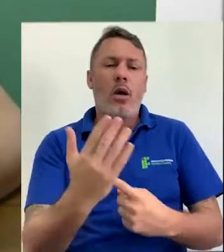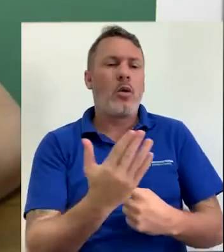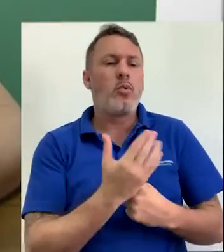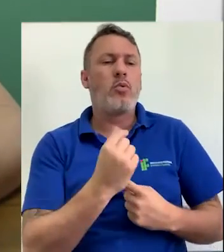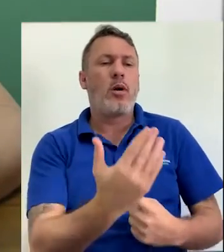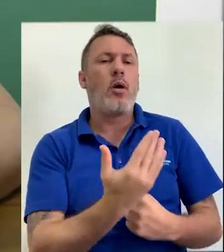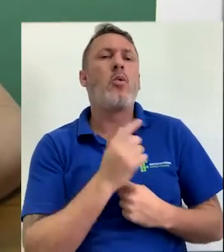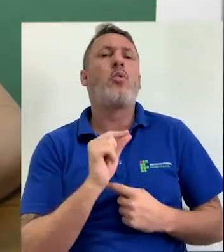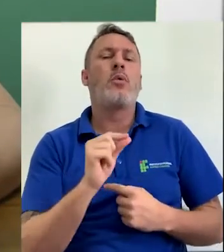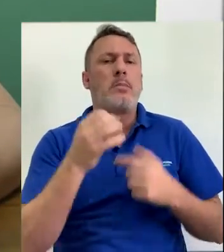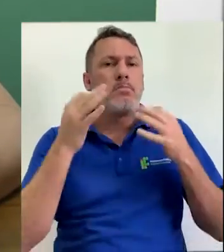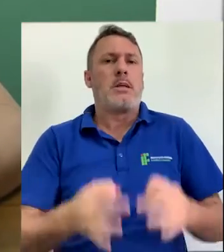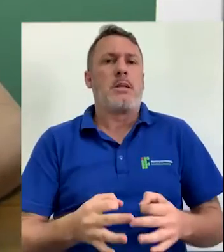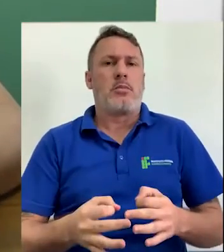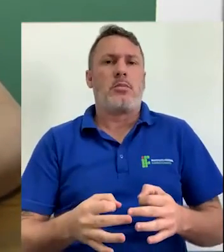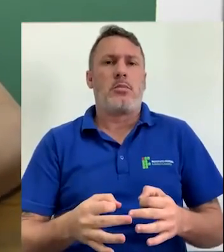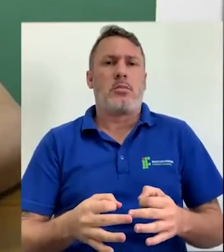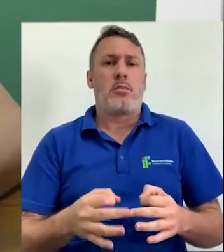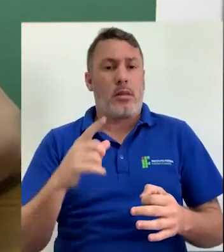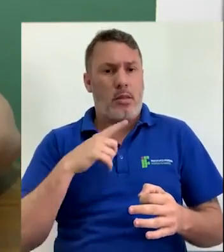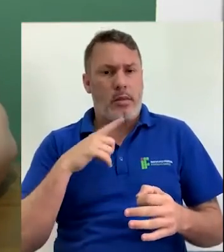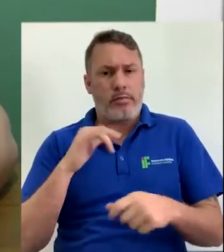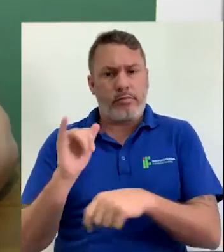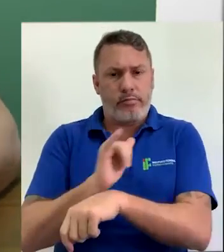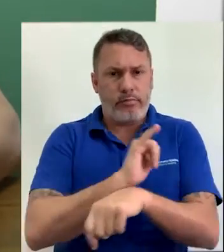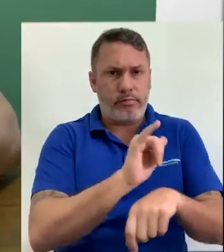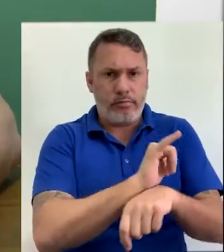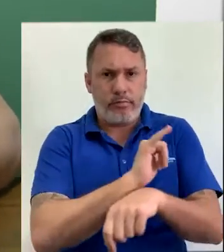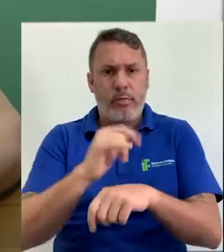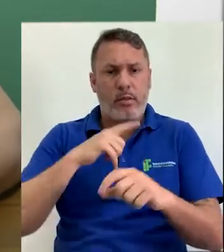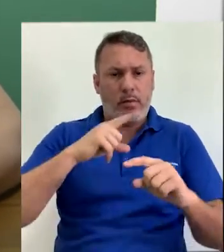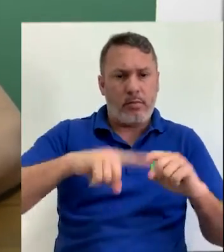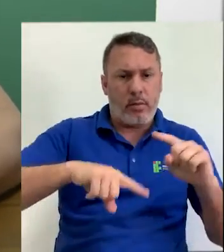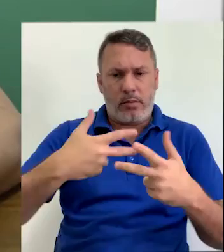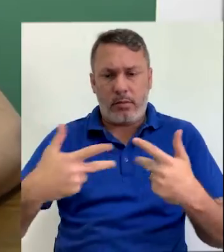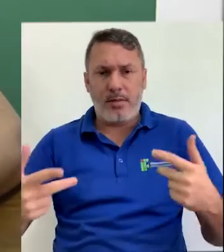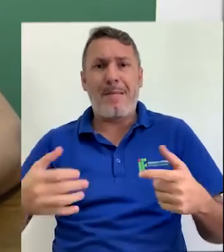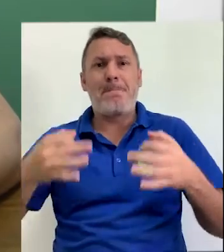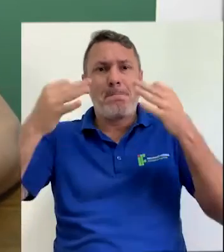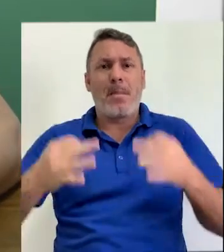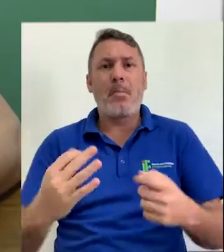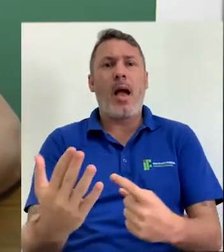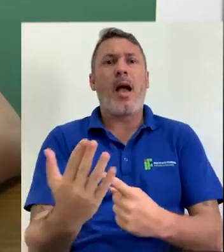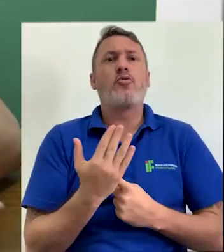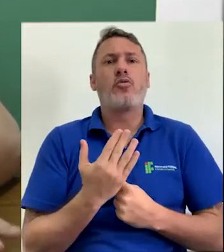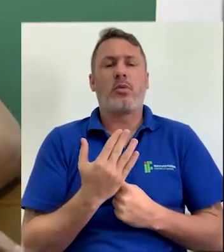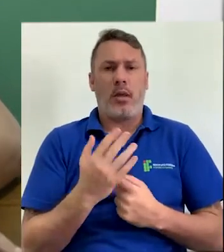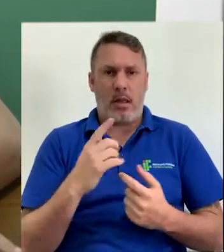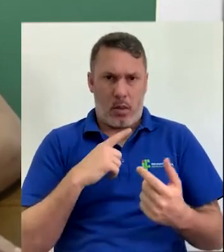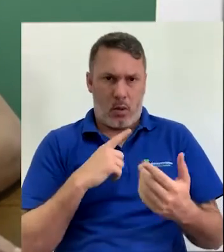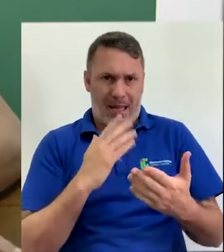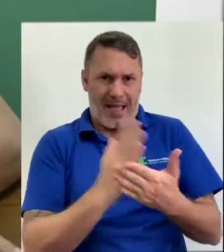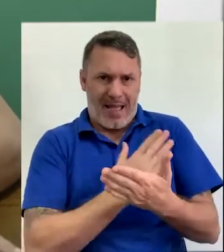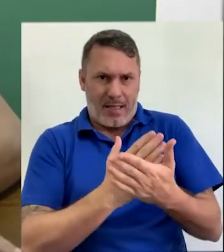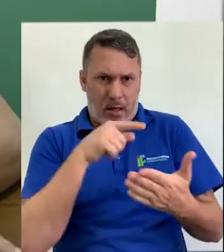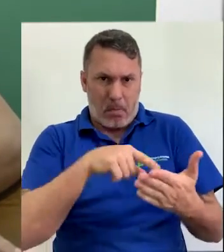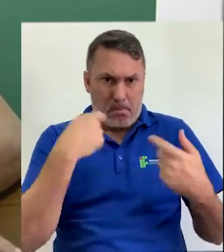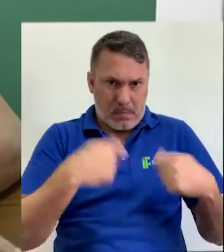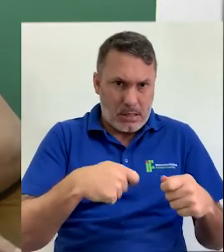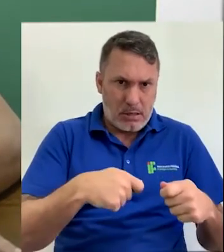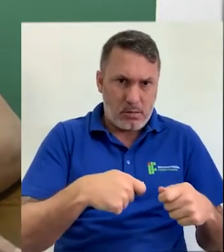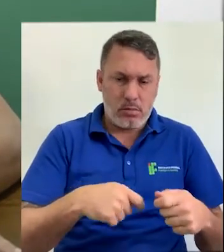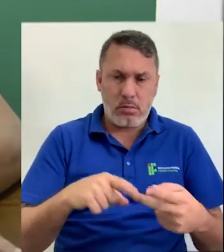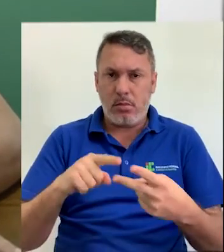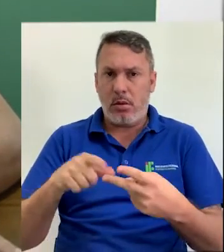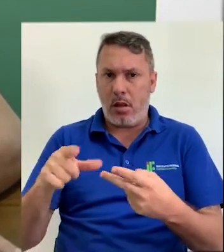as ferramentas dentro dessas que eu tenho que realmente vão me ajudar? É o caderno, o livro